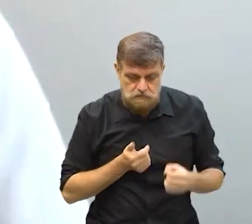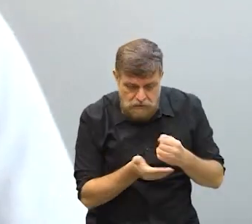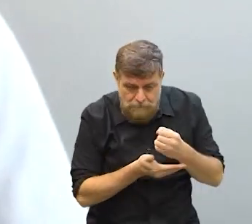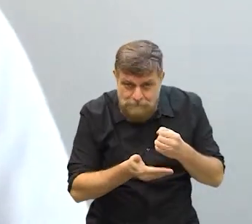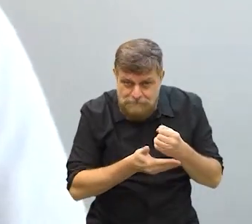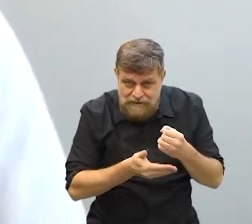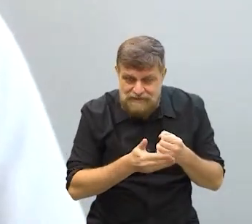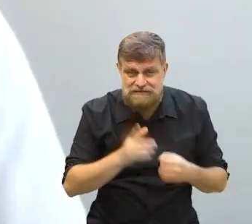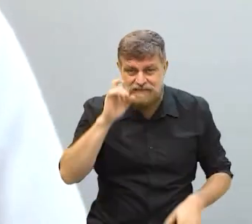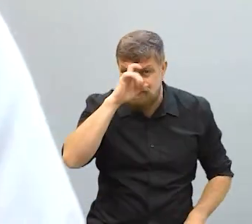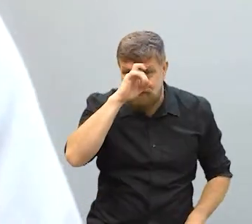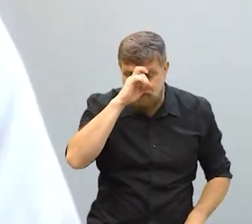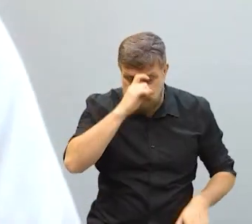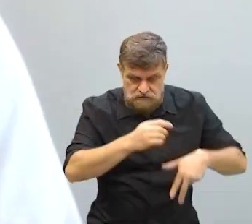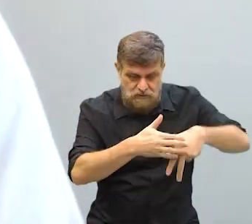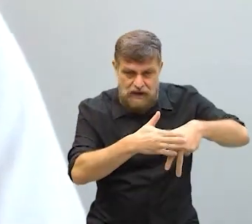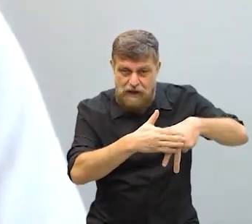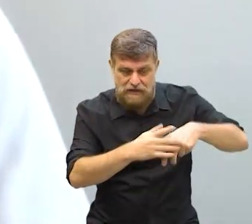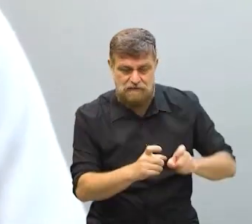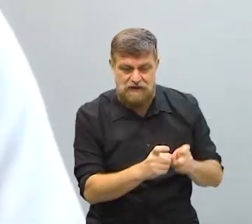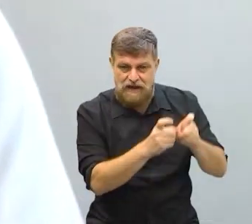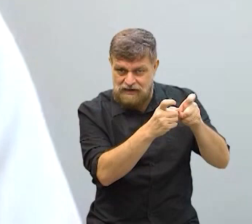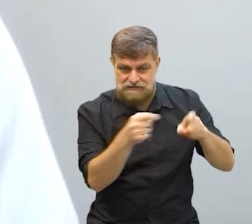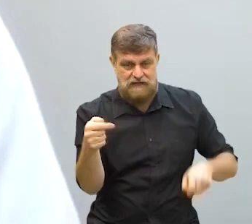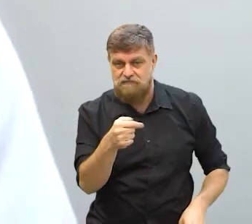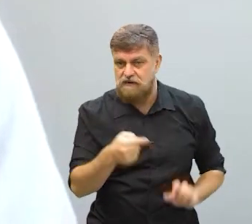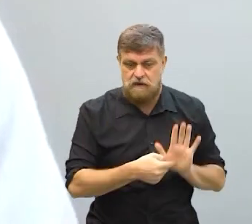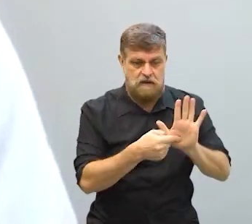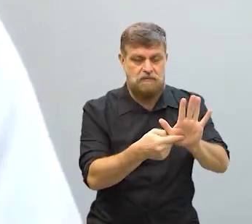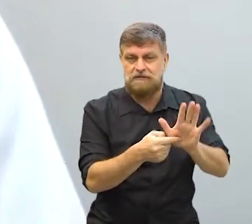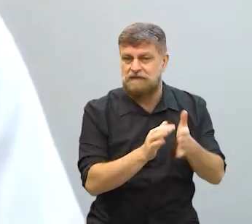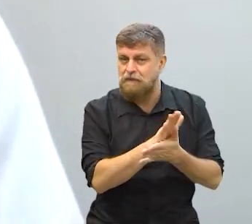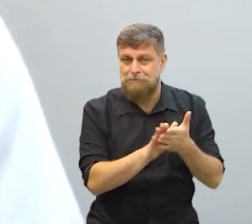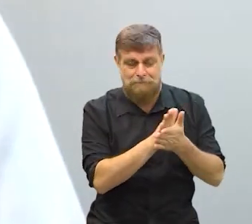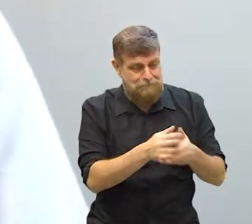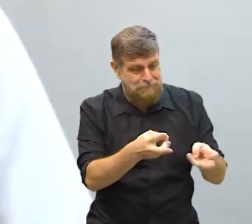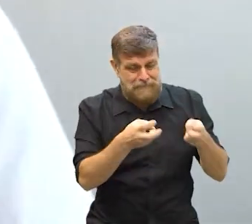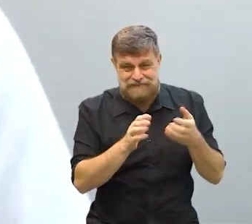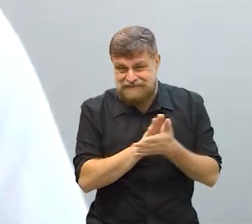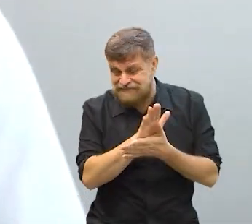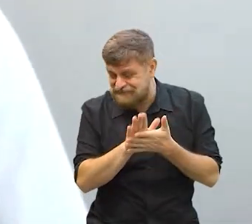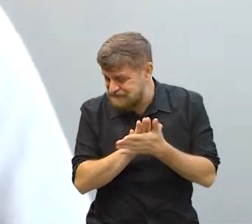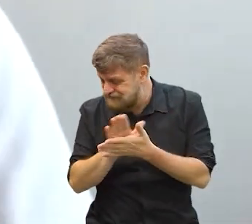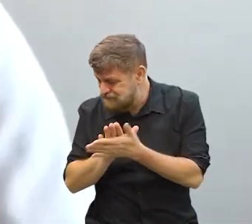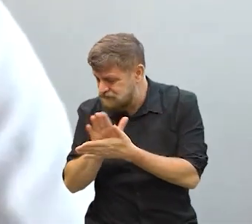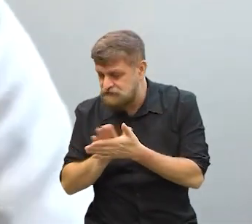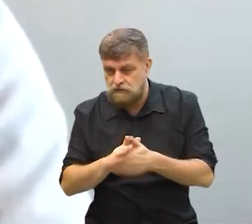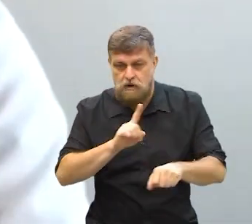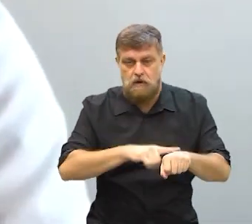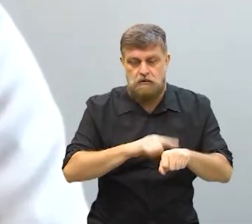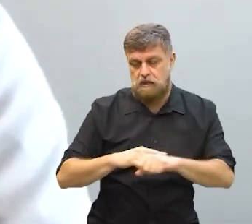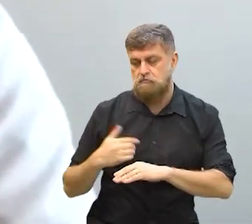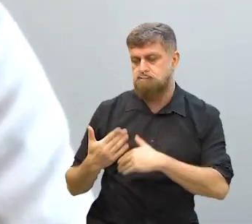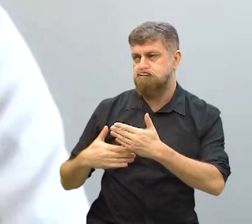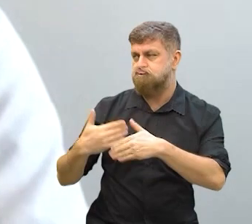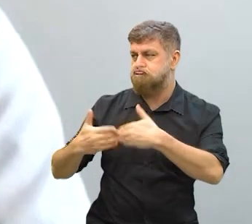tão iniciais, dificilmente a neoplasia, o câncer do colo do útero, ele mostra algum sintoma. E aí, obviamente, que com o avançar